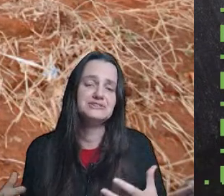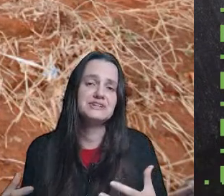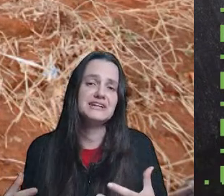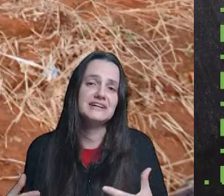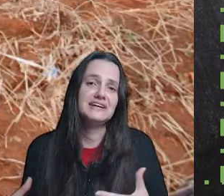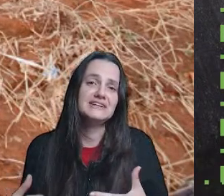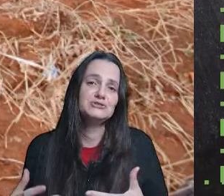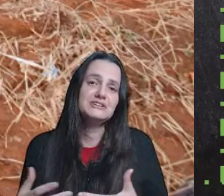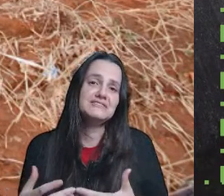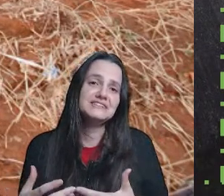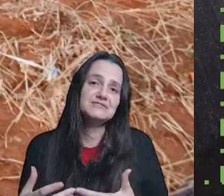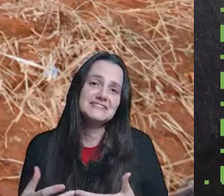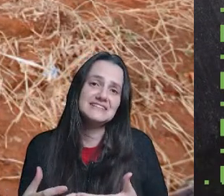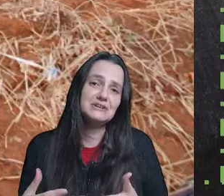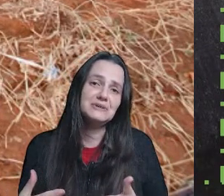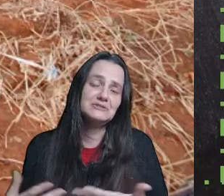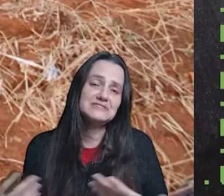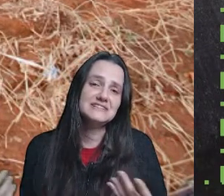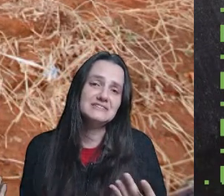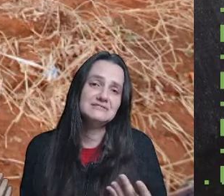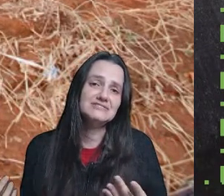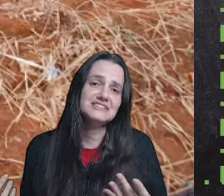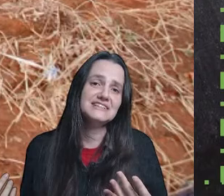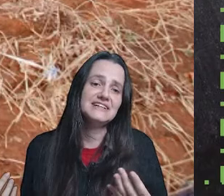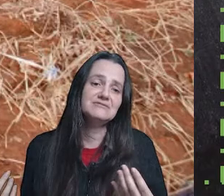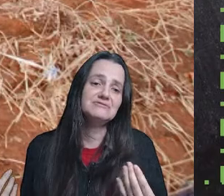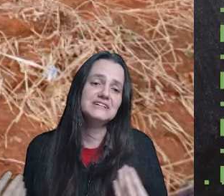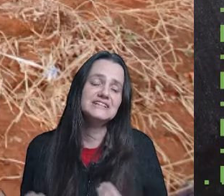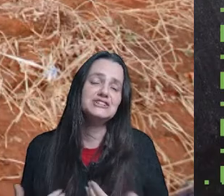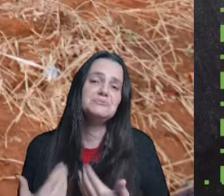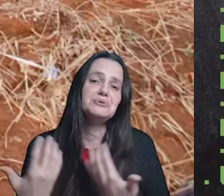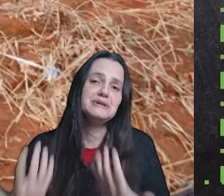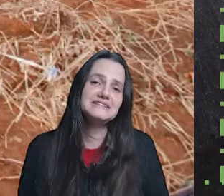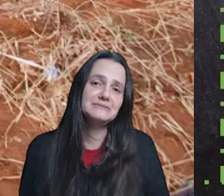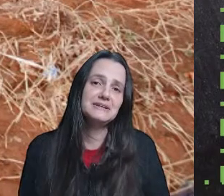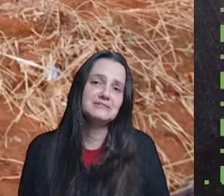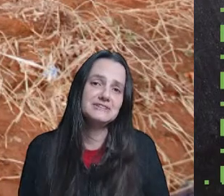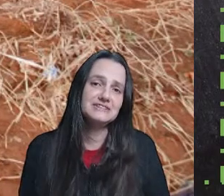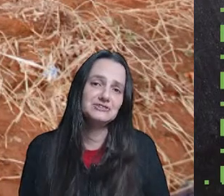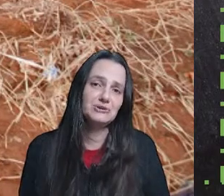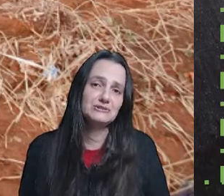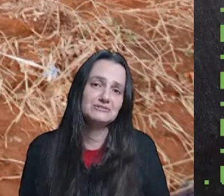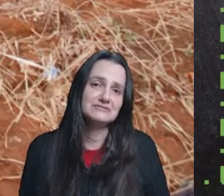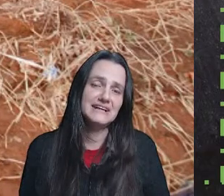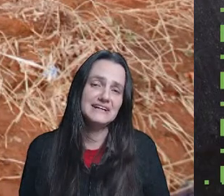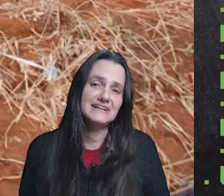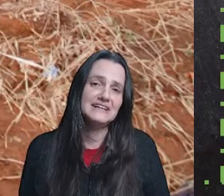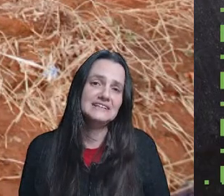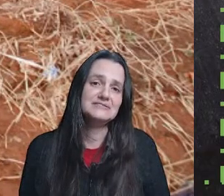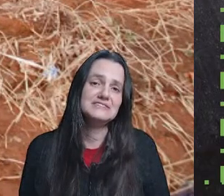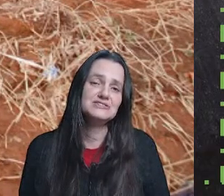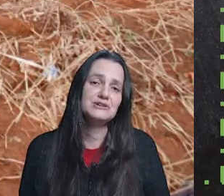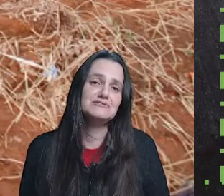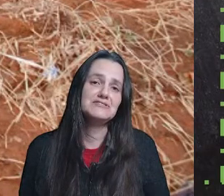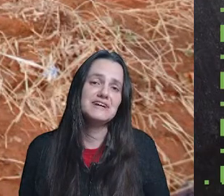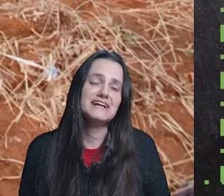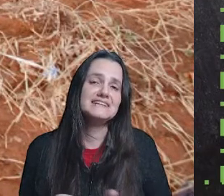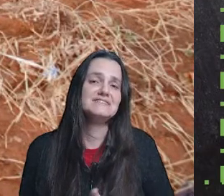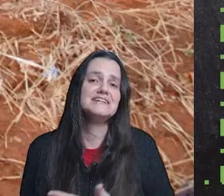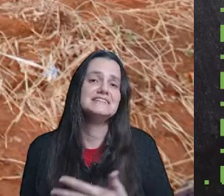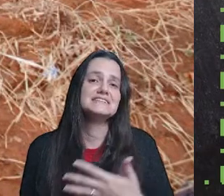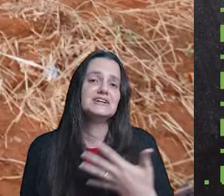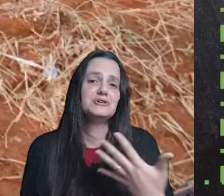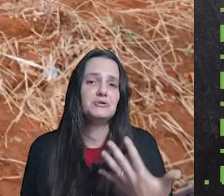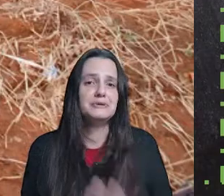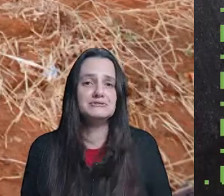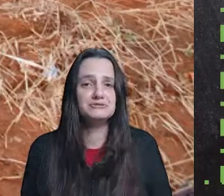E é por isso que toda vez que você tem uma erosão, você tem um grande empobrecimento desse solo, tá? Então esse solo vai ficar